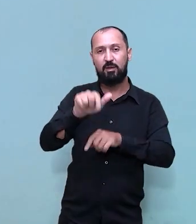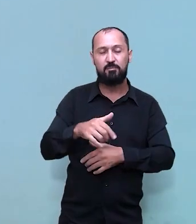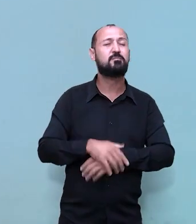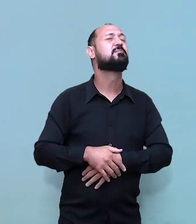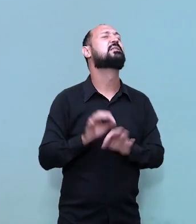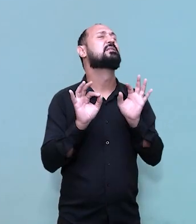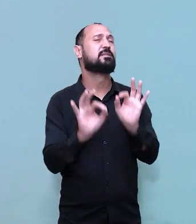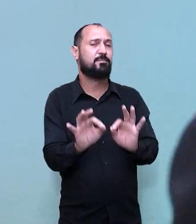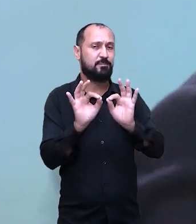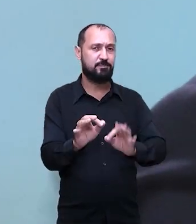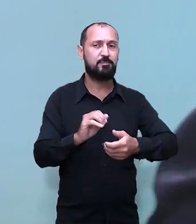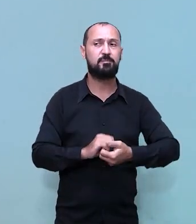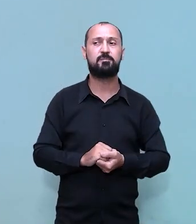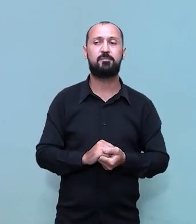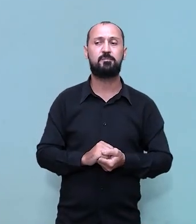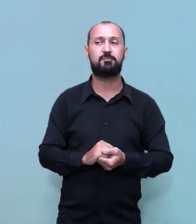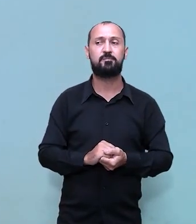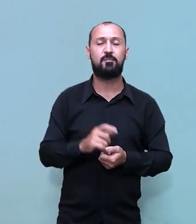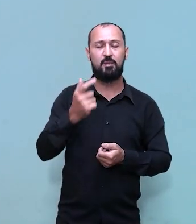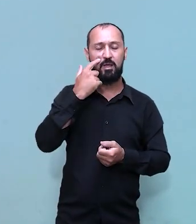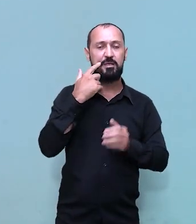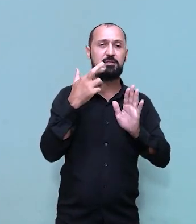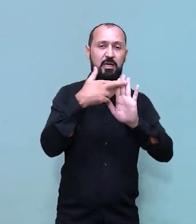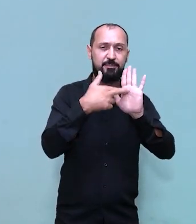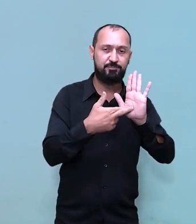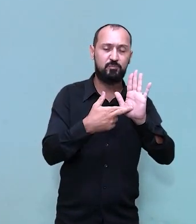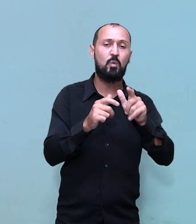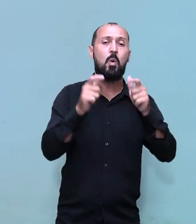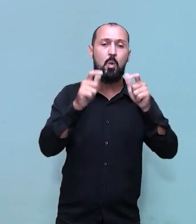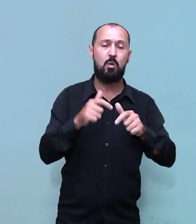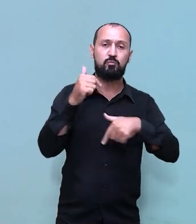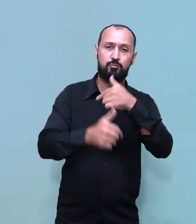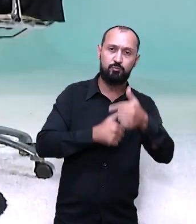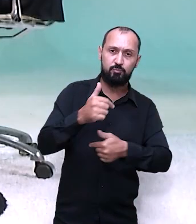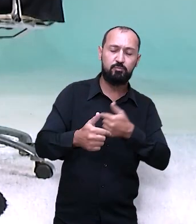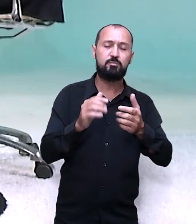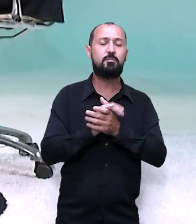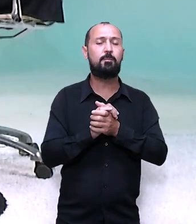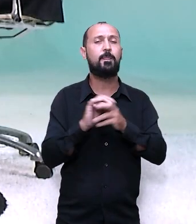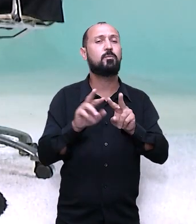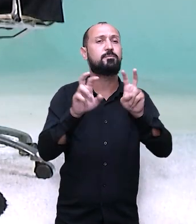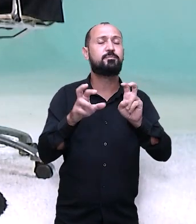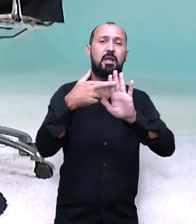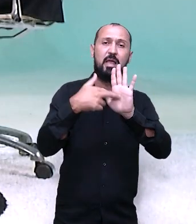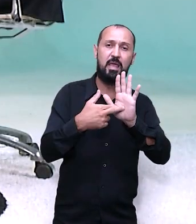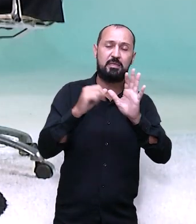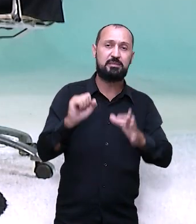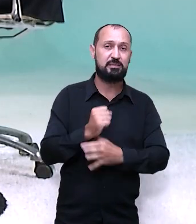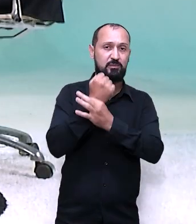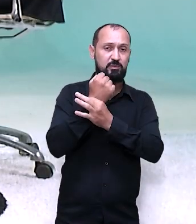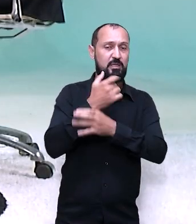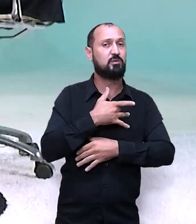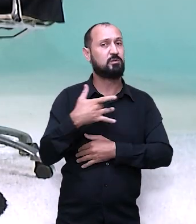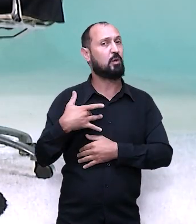pegar cada uma dessas, aproveitar e explicar para quem está ouvindo o que é a LDCAT, o que é o PPO. Explica para a gente. A LTCAT